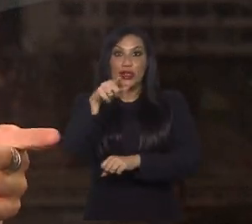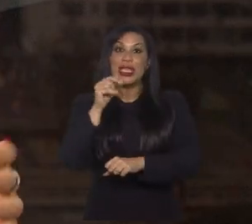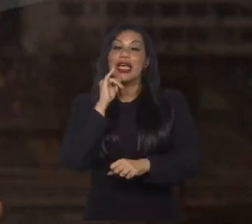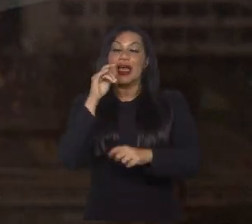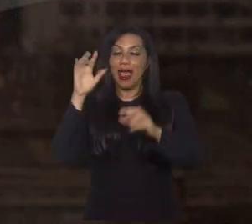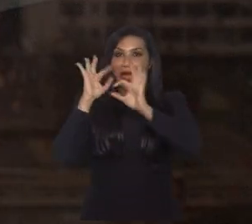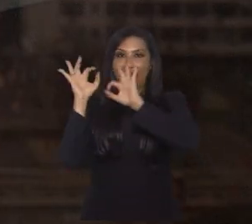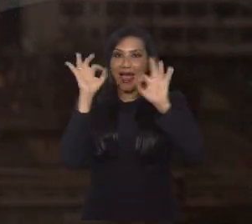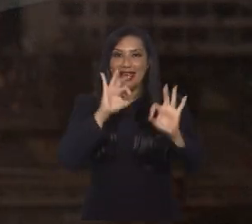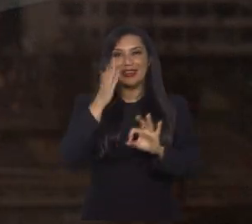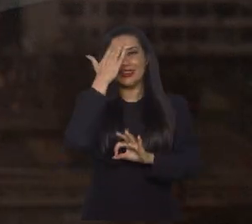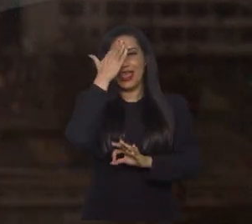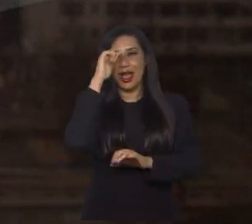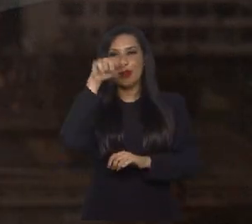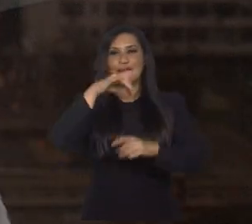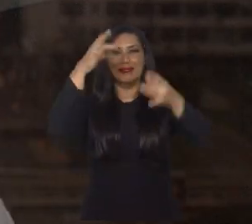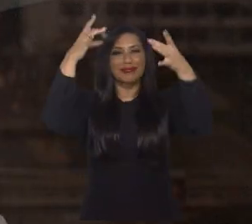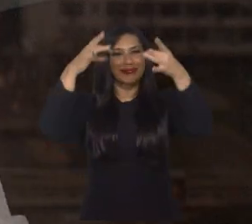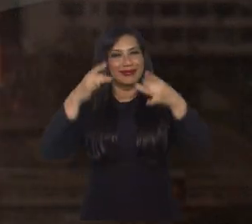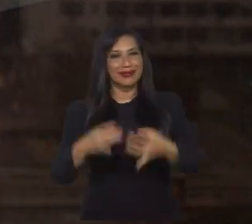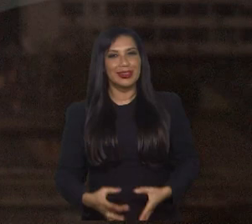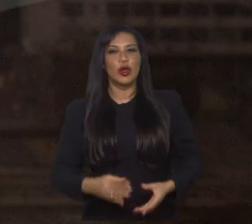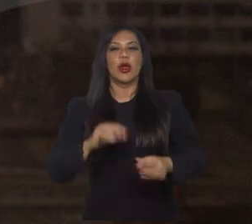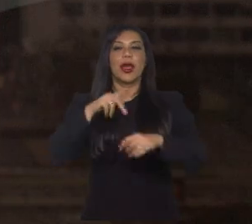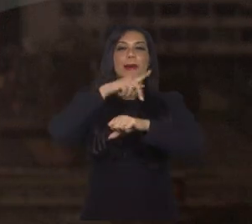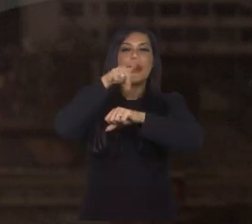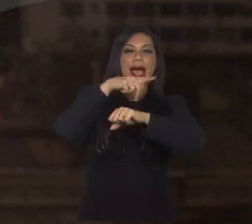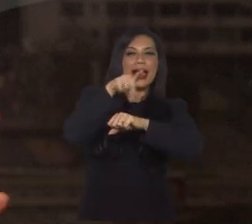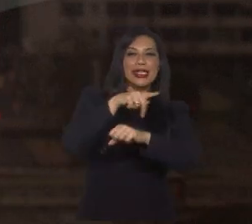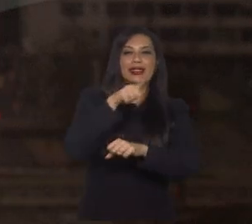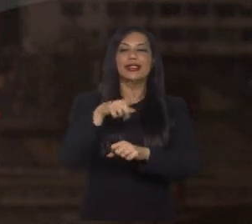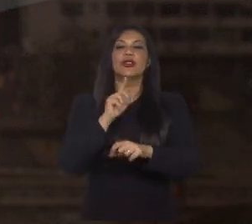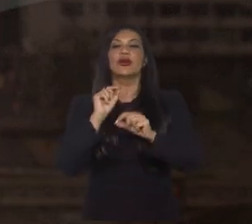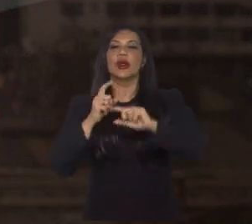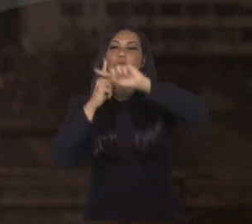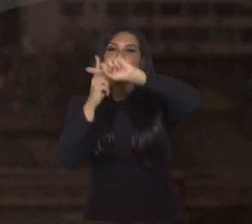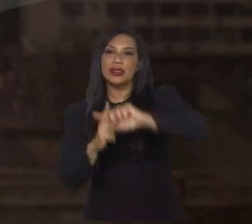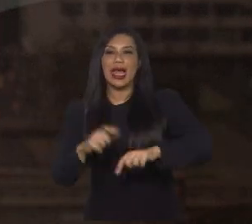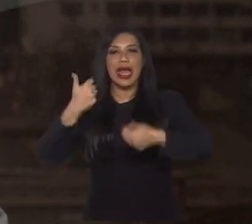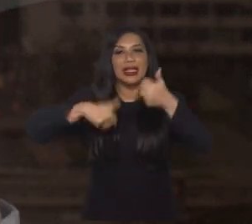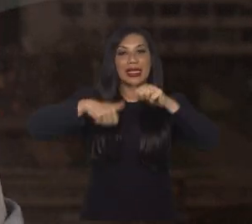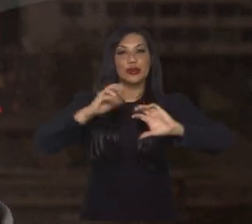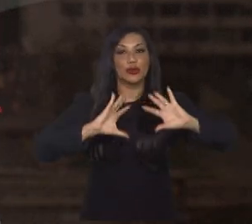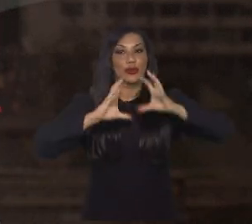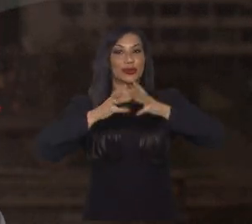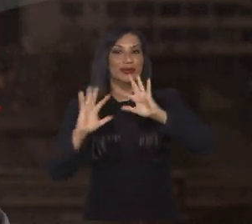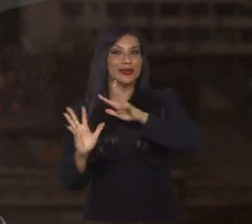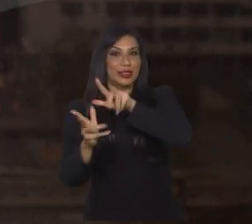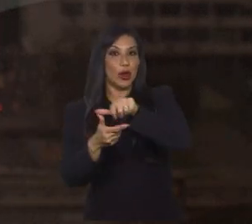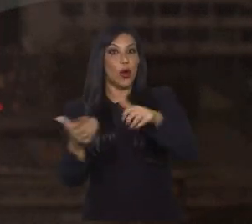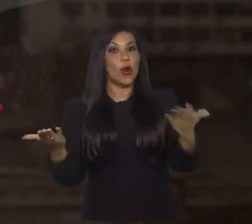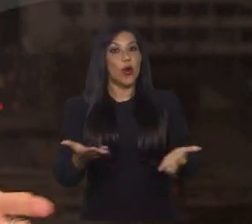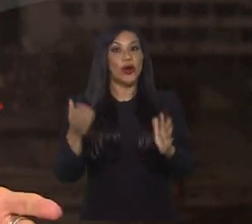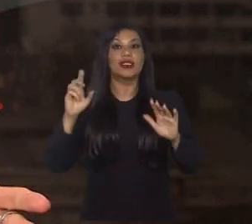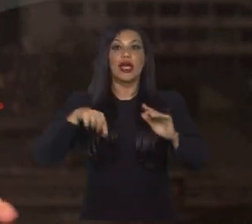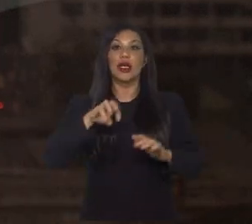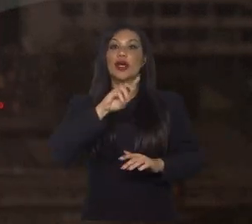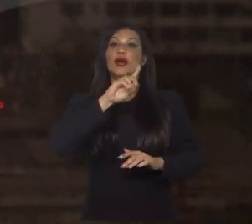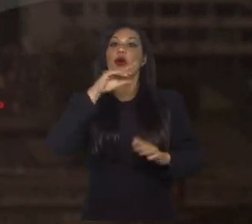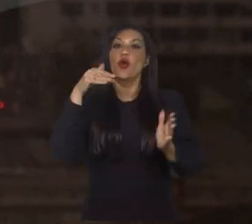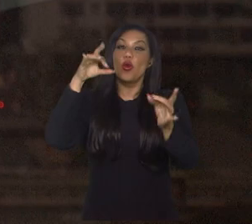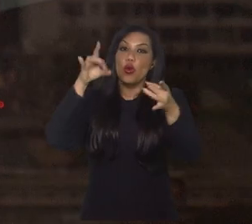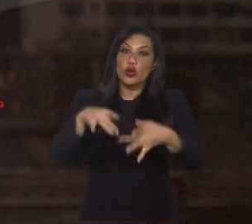até aqui, já sabe que detalhamos cada país participante a partir da análise dos grupos do Mundial. Hoje é dia